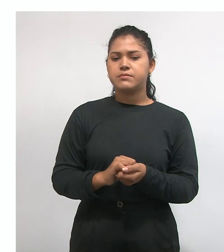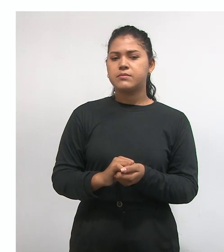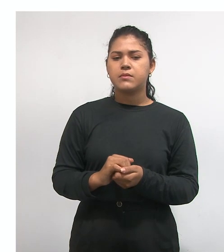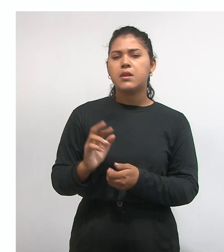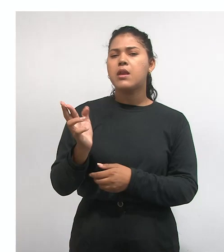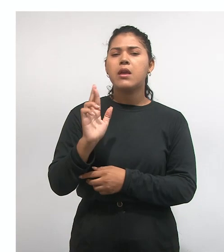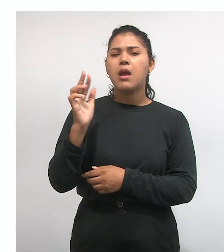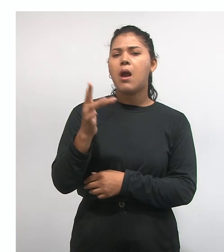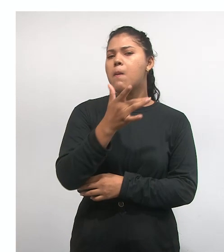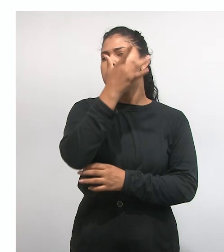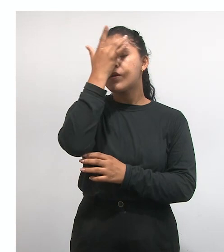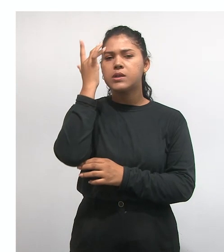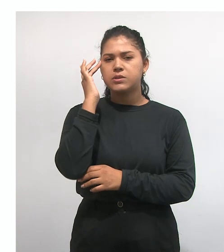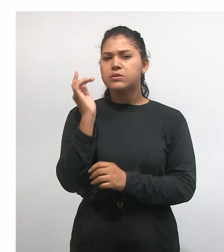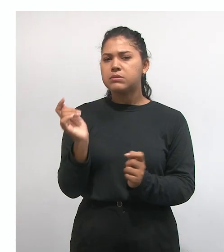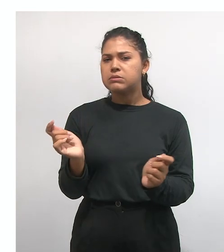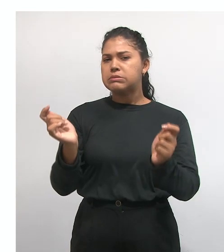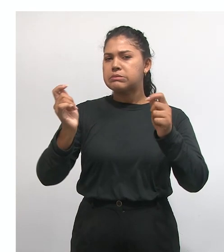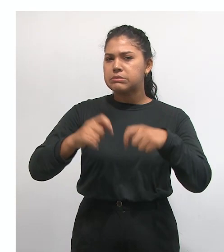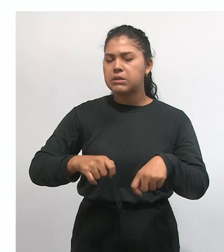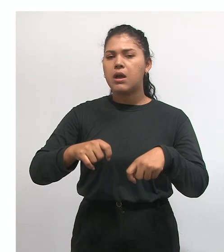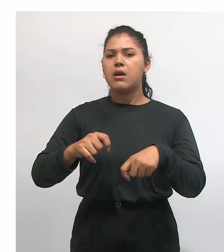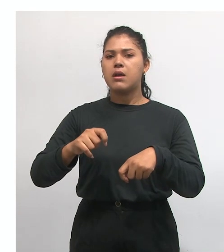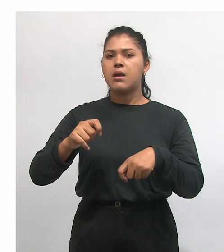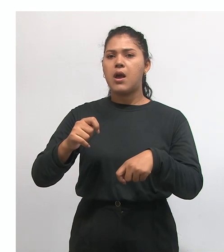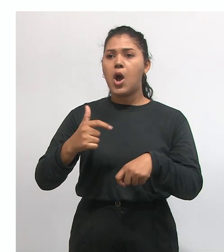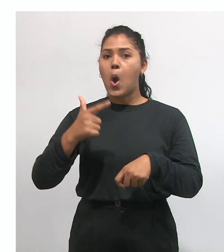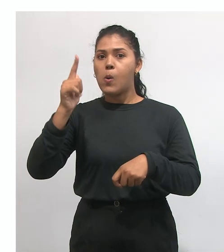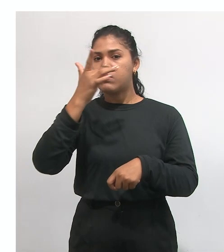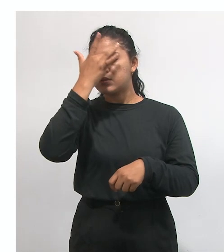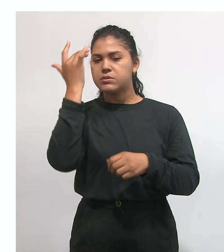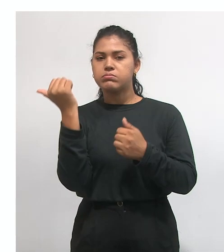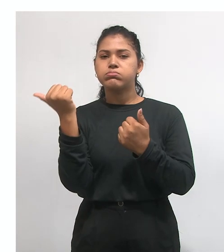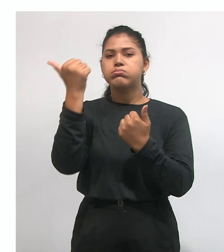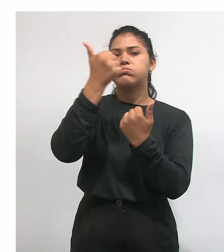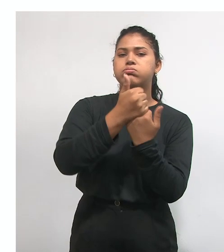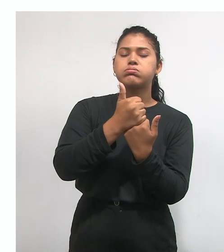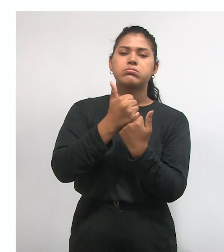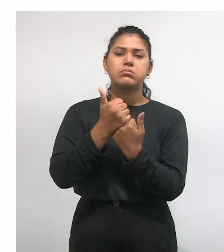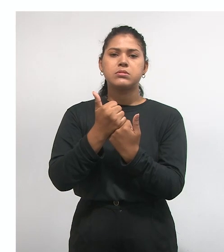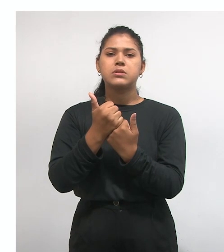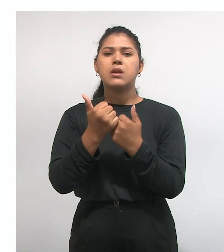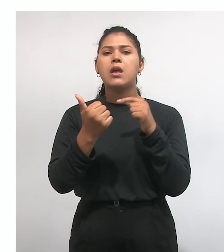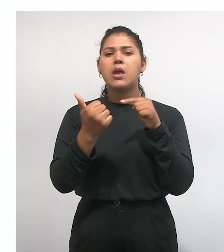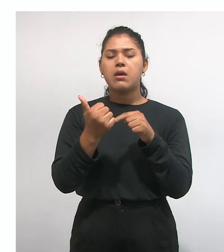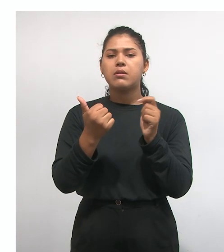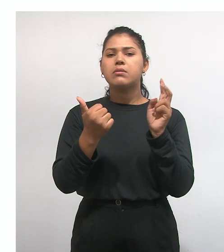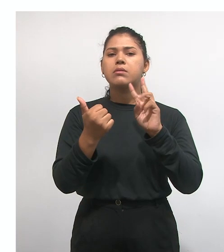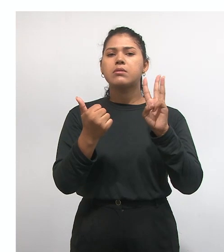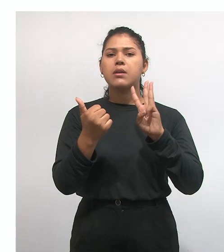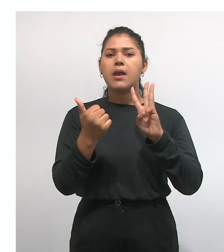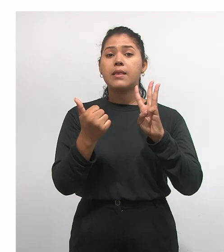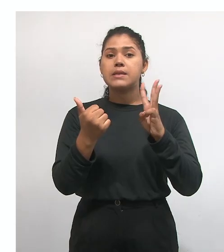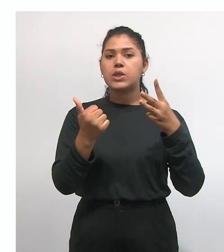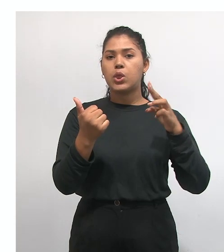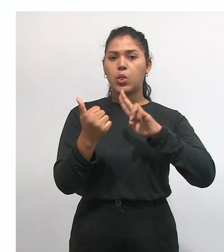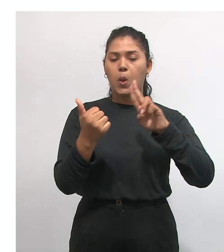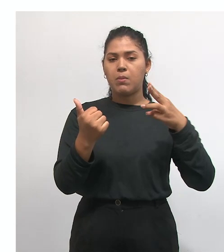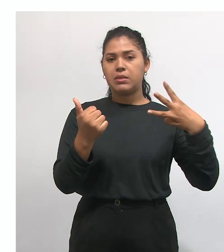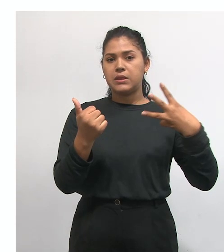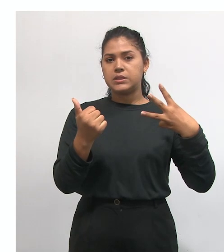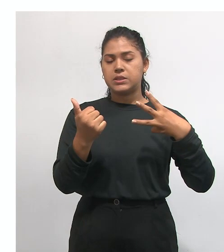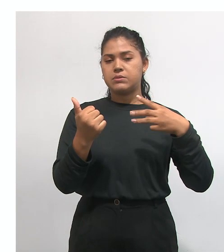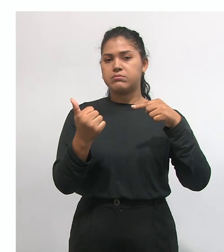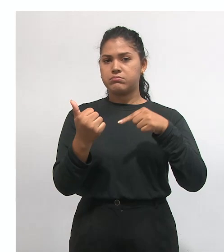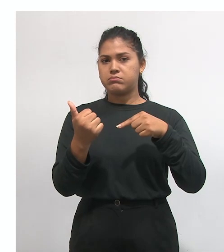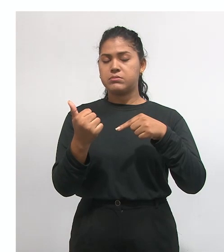pessoas que, nos casos de impossibilidade de exigência do cumprimento da obrigação principal pelo contribuinte, respondem solidariamente, tá?